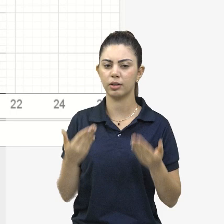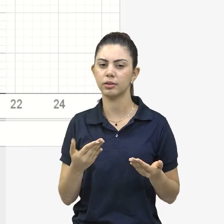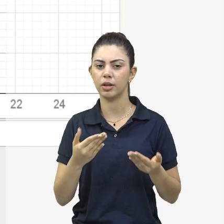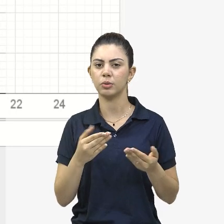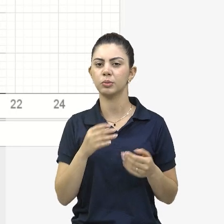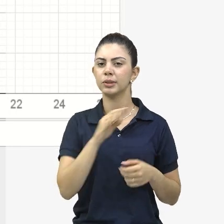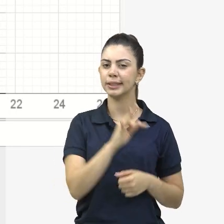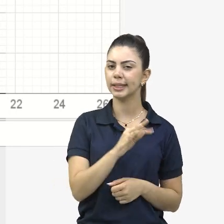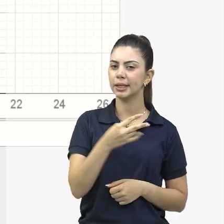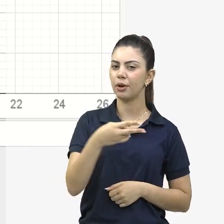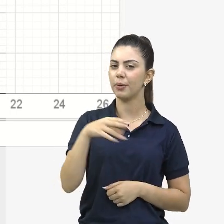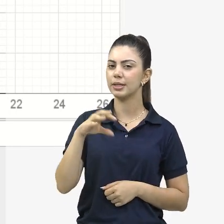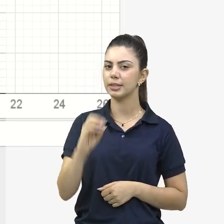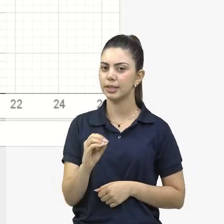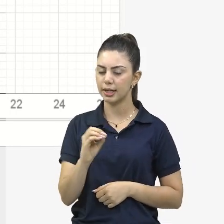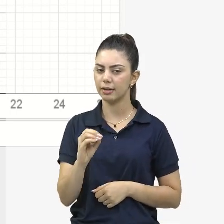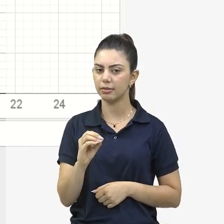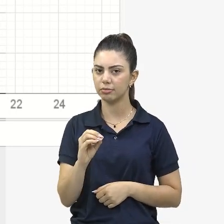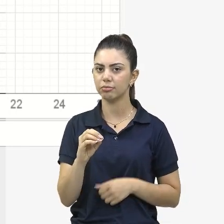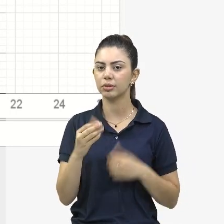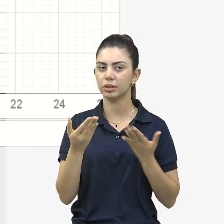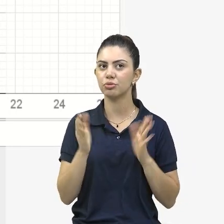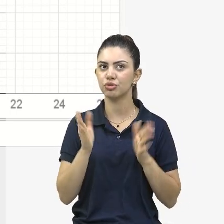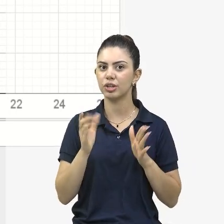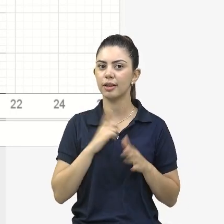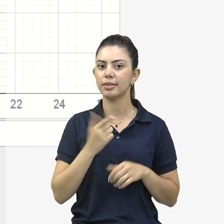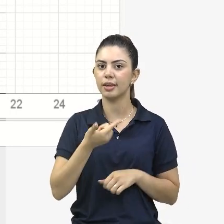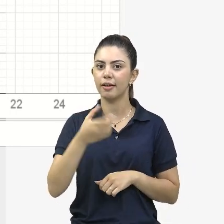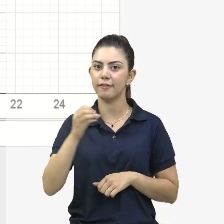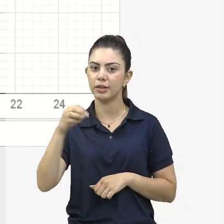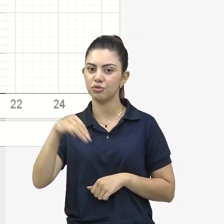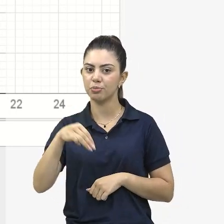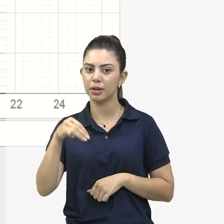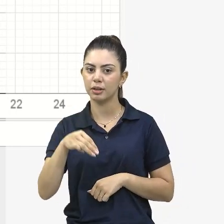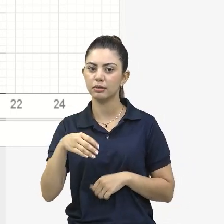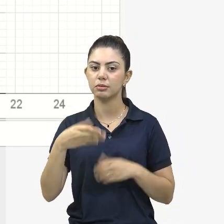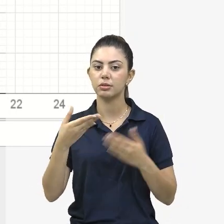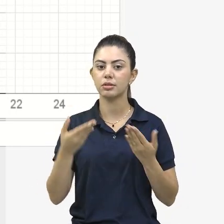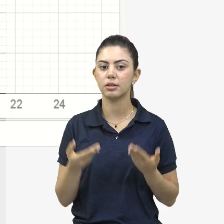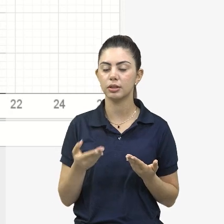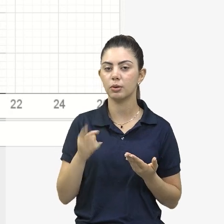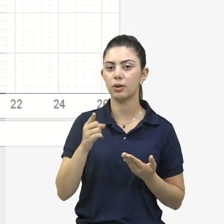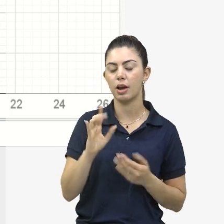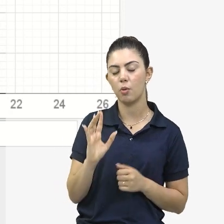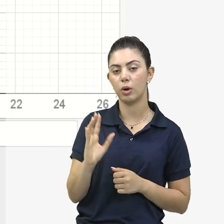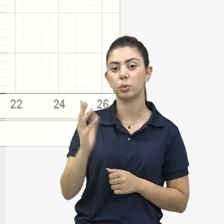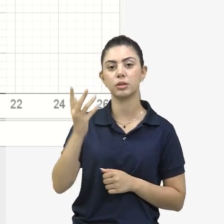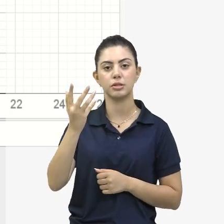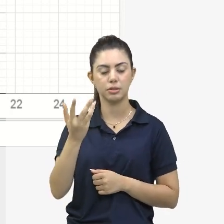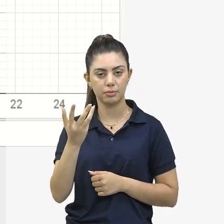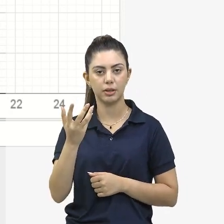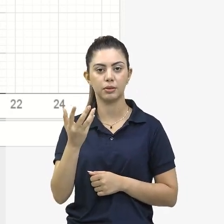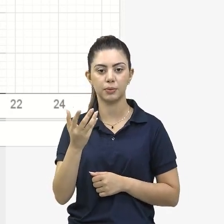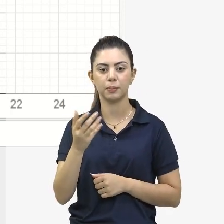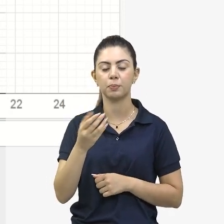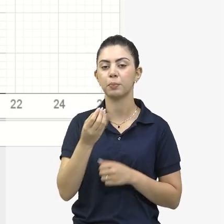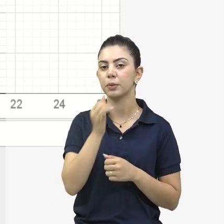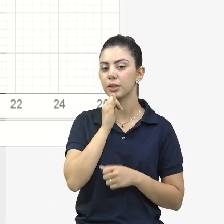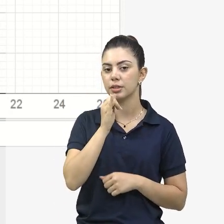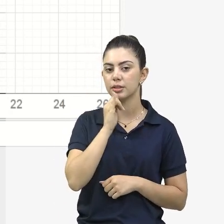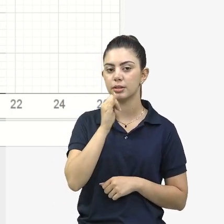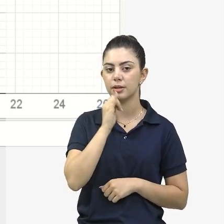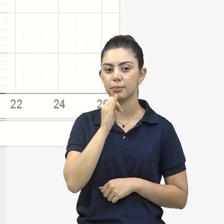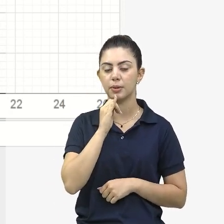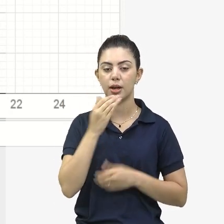está aqui, né, ele já se encontra a 20 metros. Então, à medida em que o fenômeno vai ocorrendo, né, vamos deslocar aqui ó, o